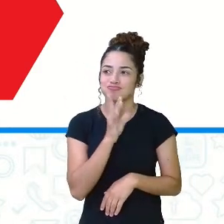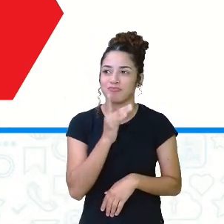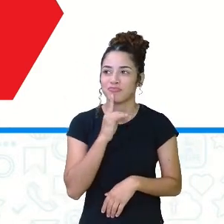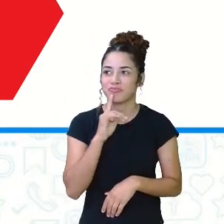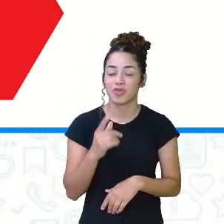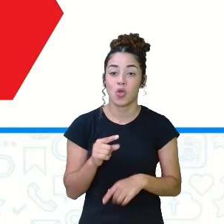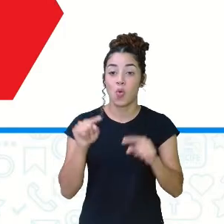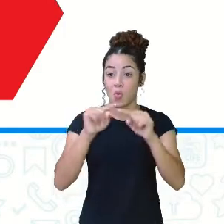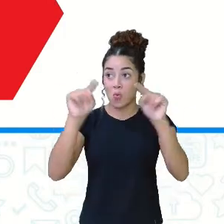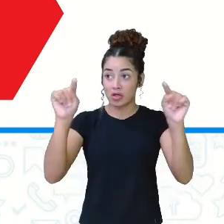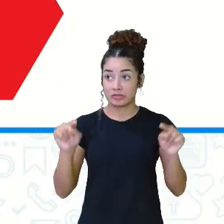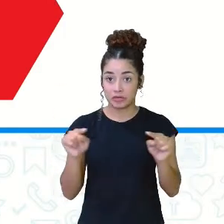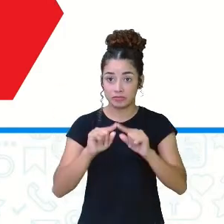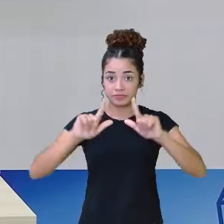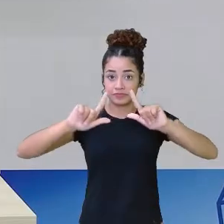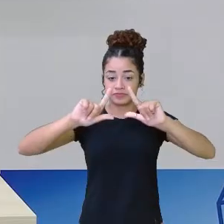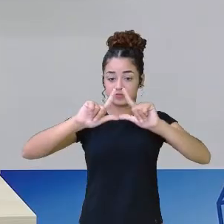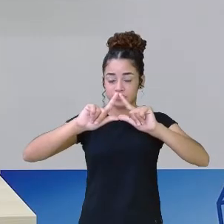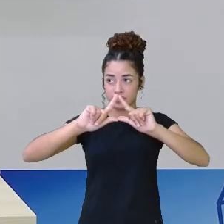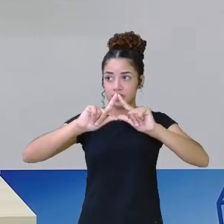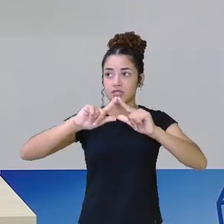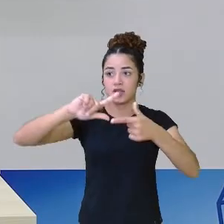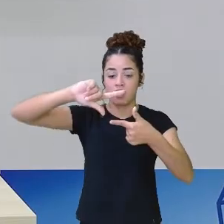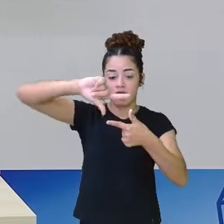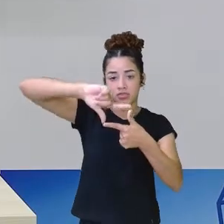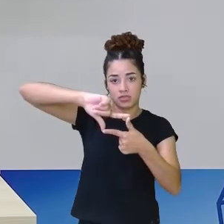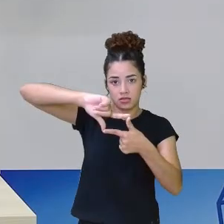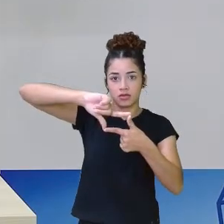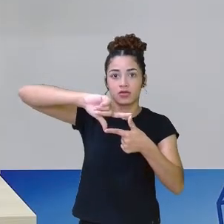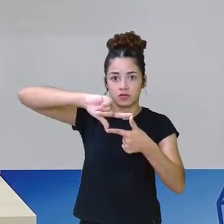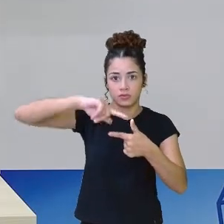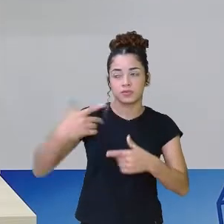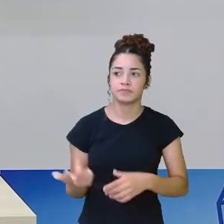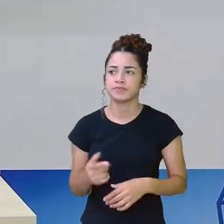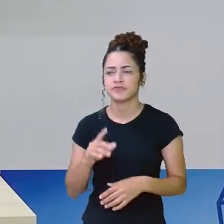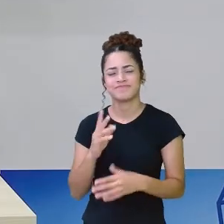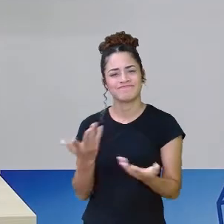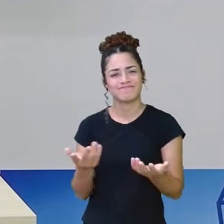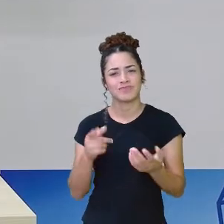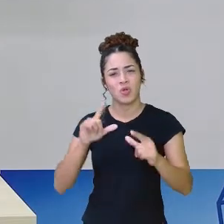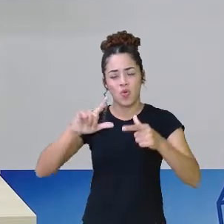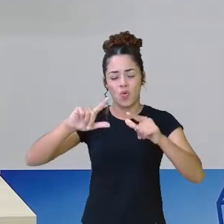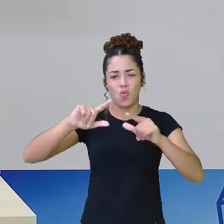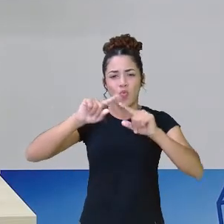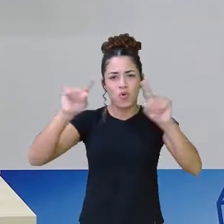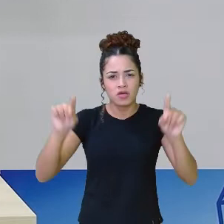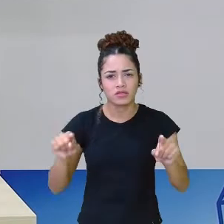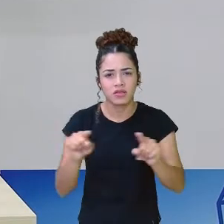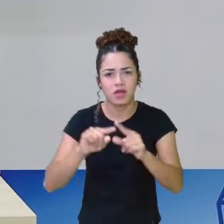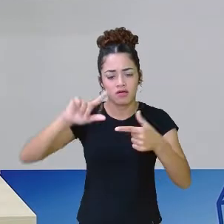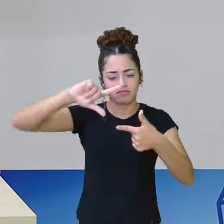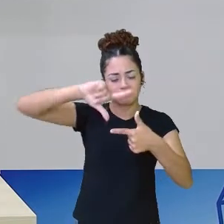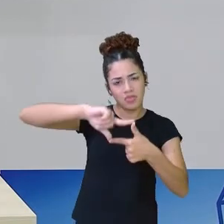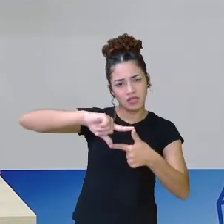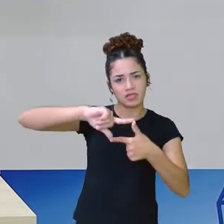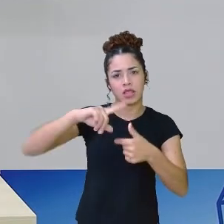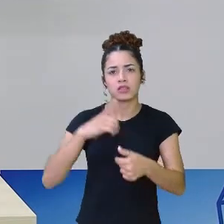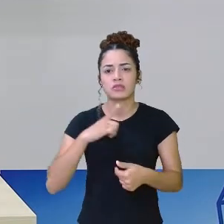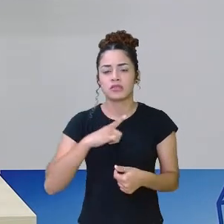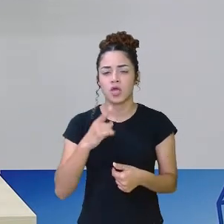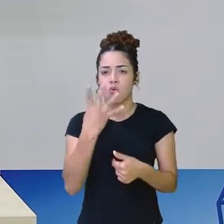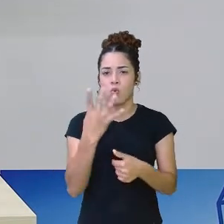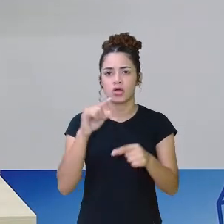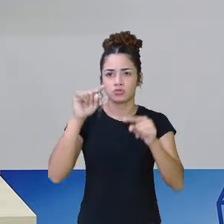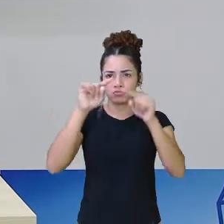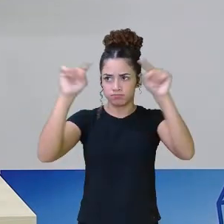quadrado, o triângulo, o retângulo. Professora, o quadrado e o retângulo tem 4